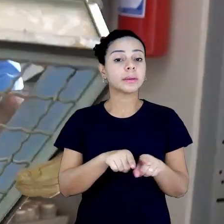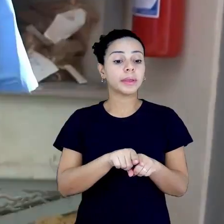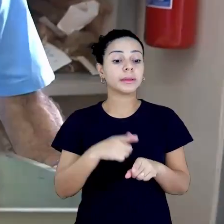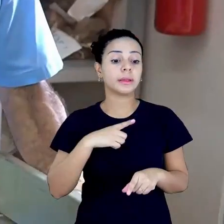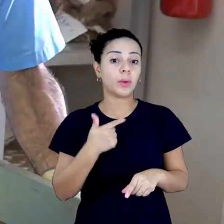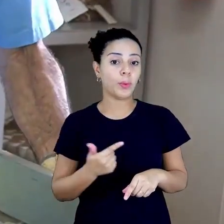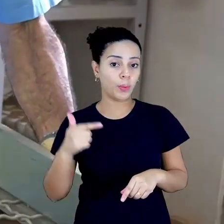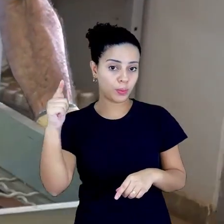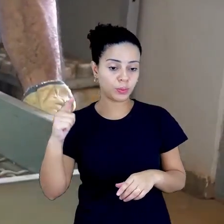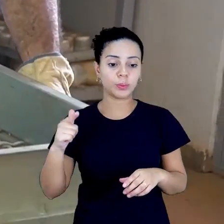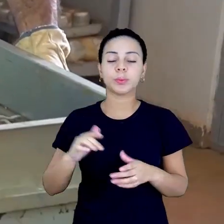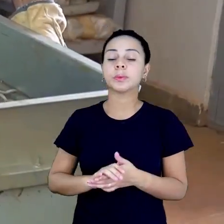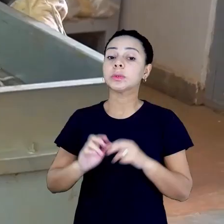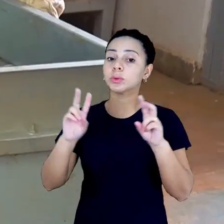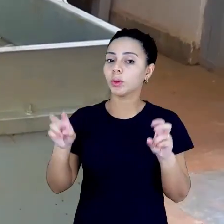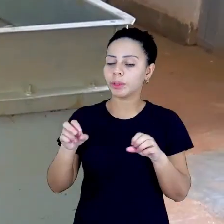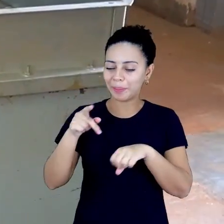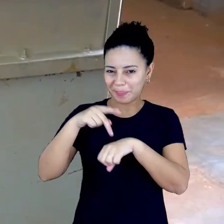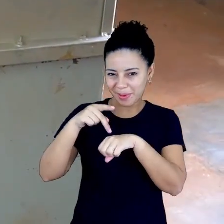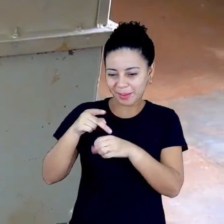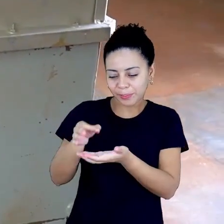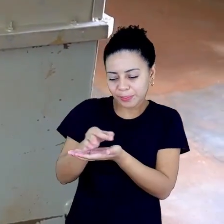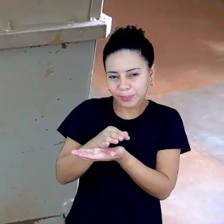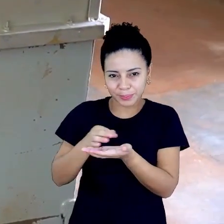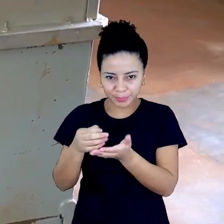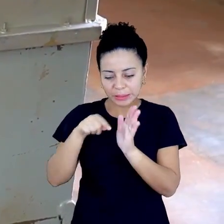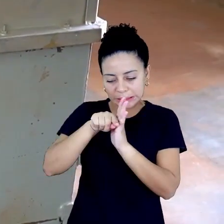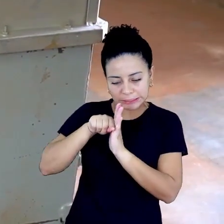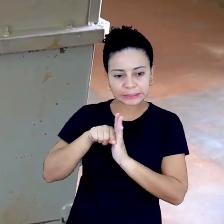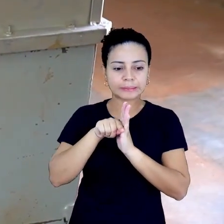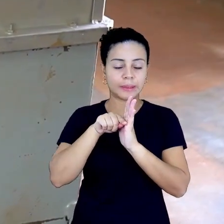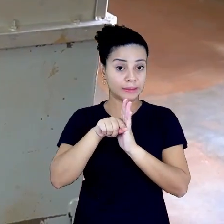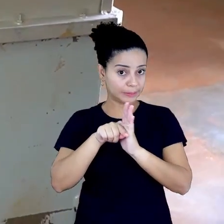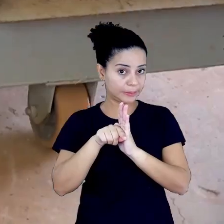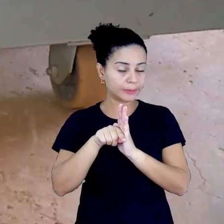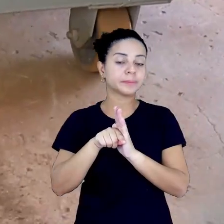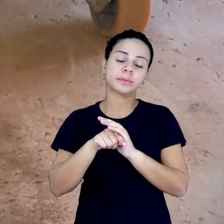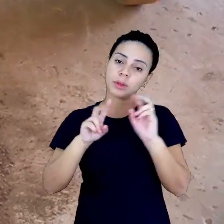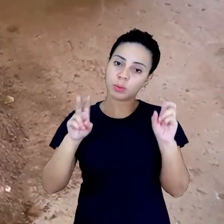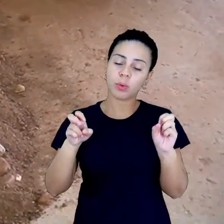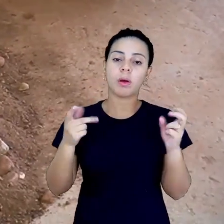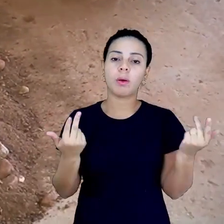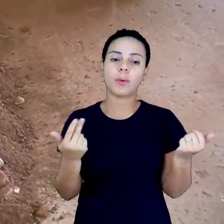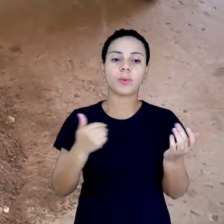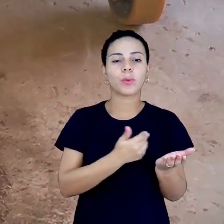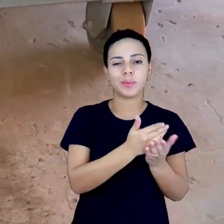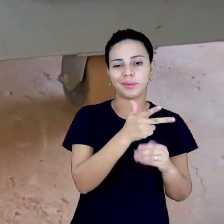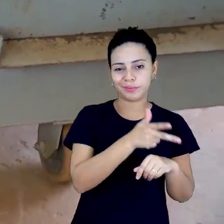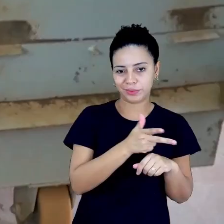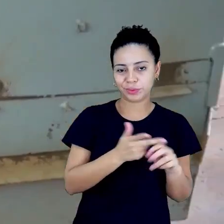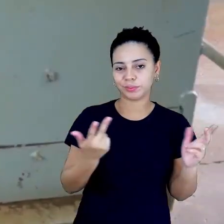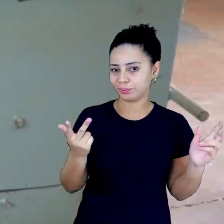Já para a amostragem do ensaio de granulometria, admite-se concluída a etapa de preparação descrita no início deste